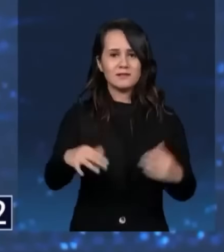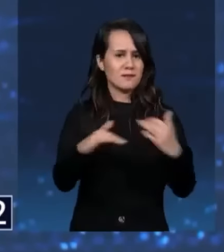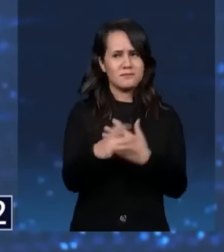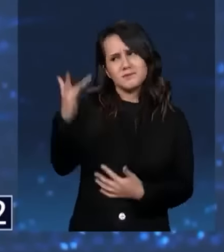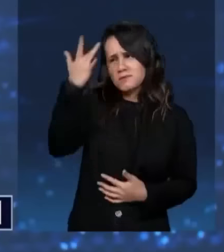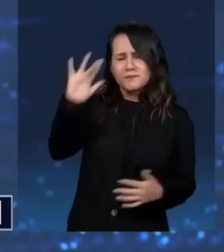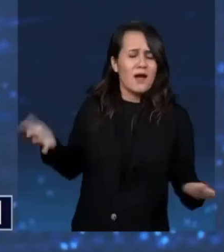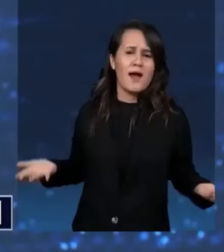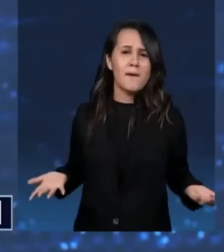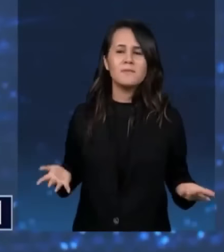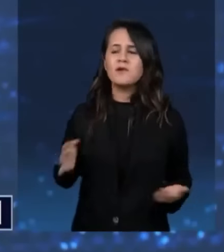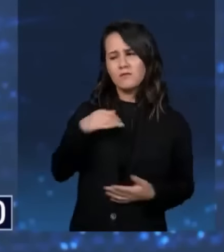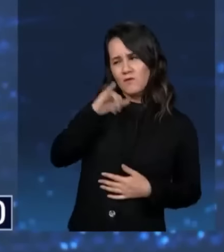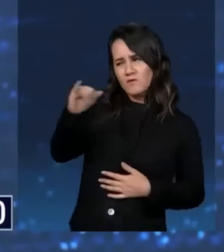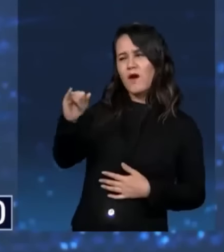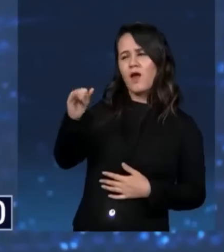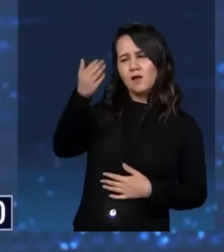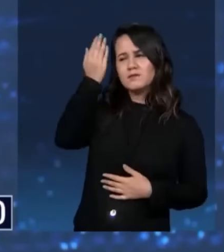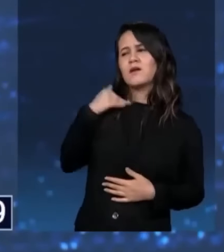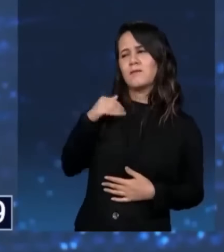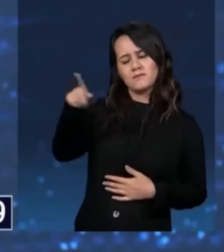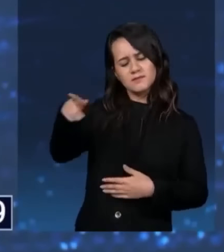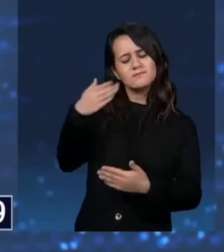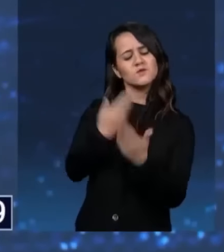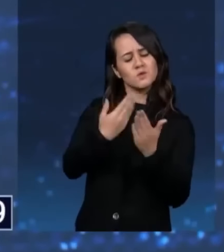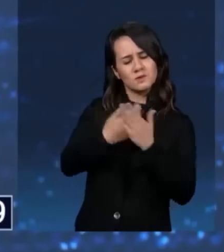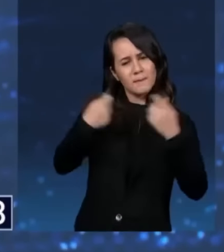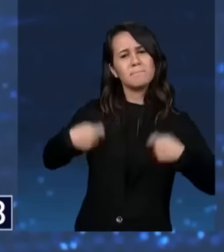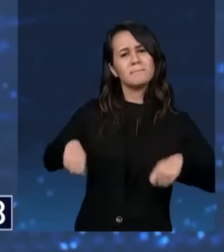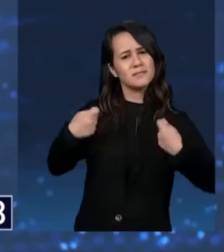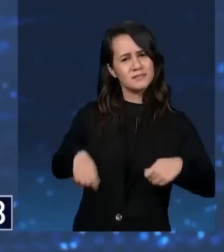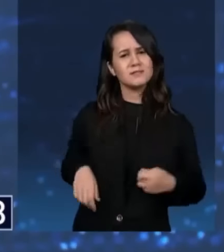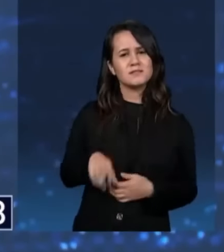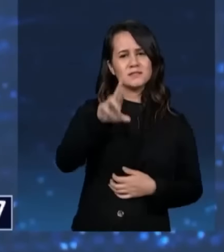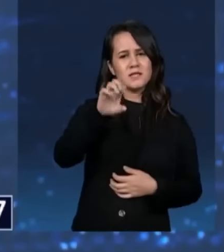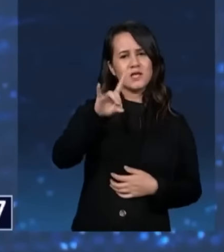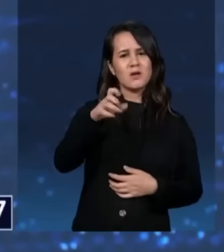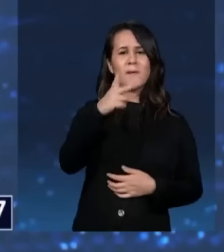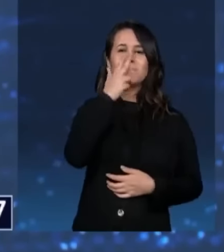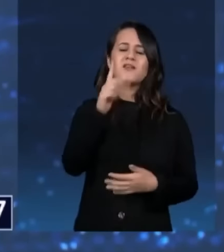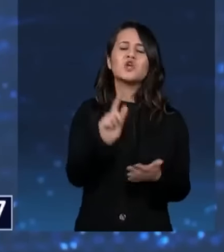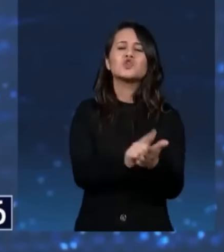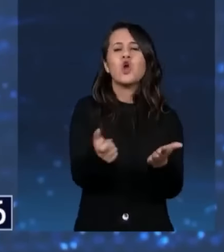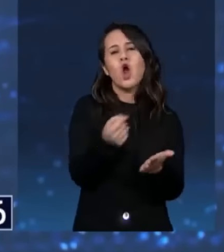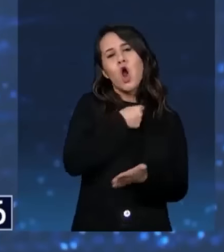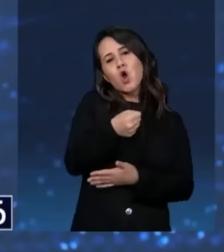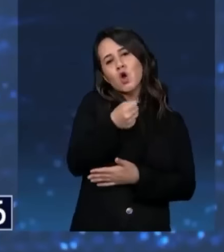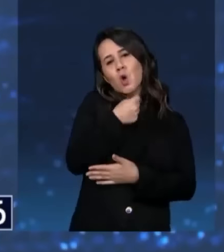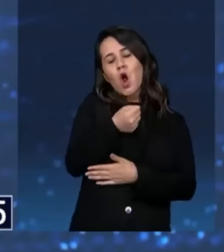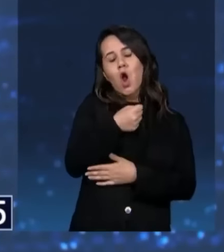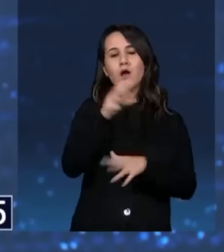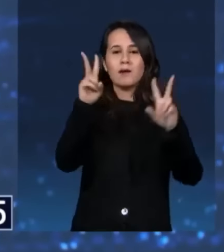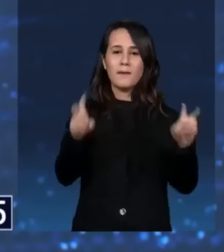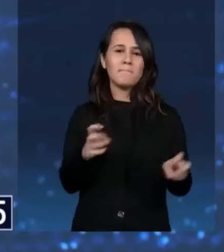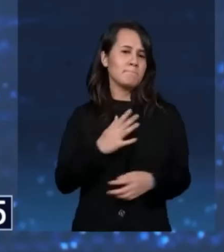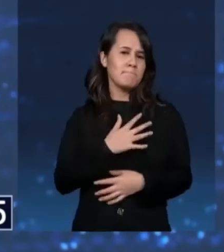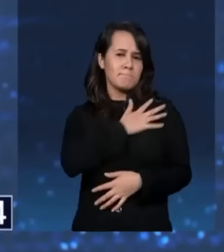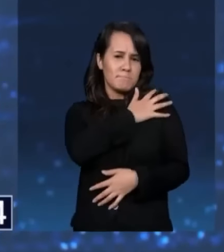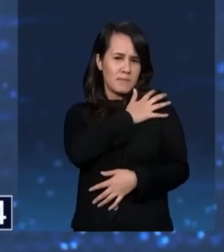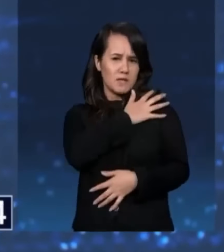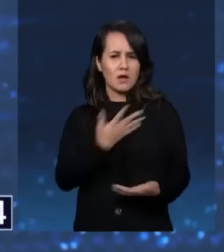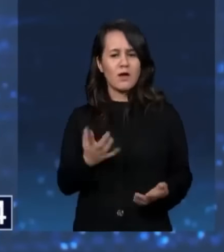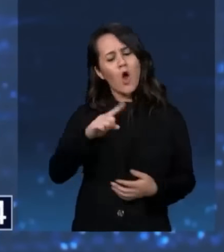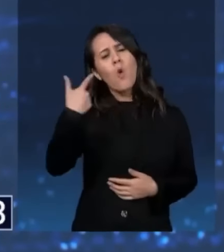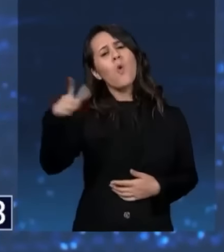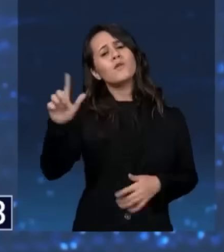Tábata Deixa eu te falar uma coisa você precisa estudar além da headline Você parece até uma jornalistazinho militante manda a sua próxima